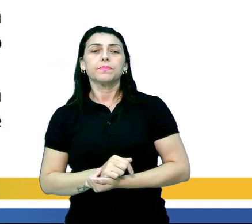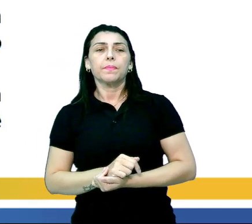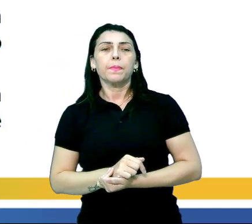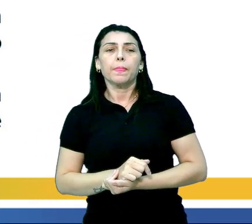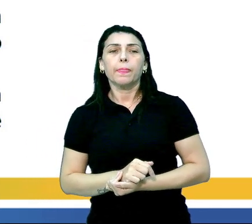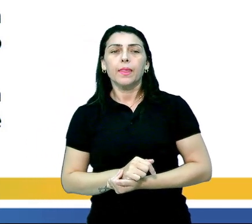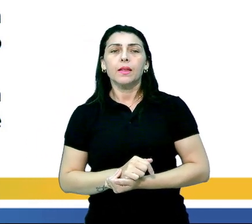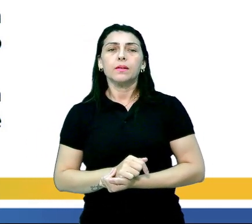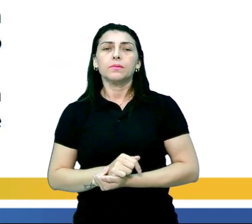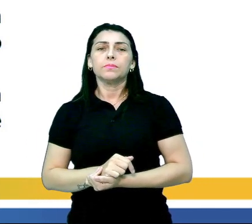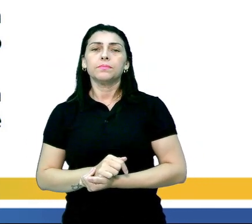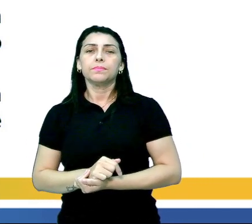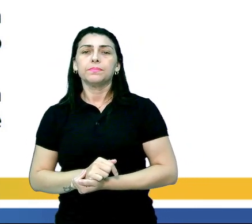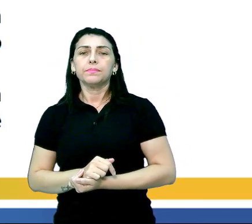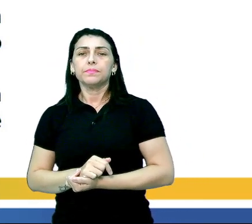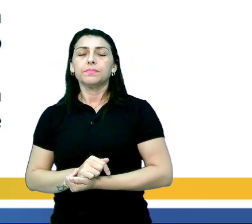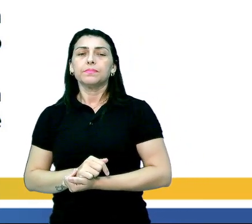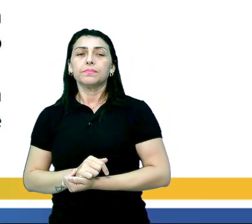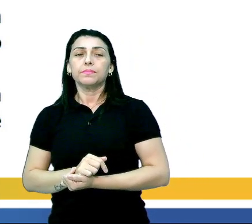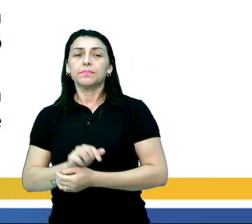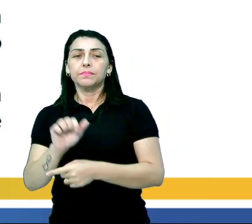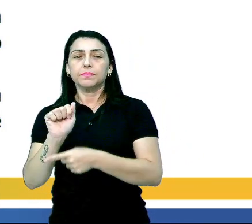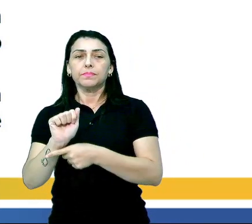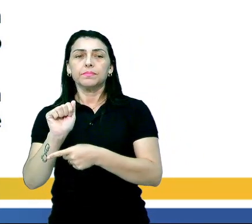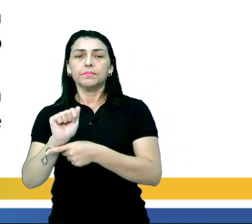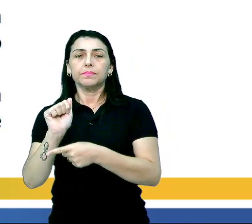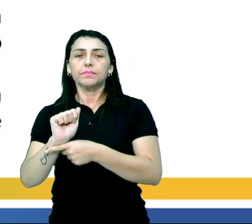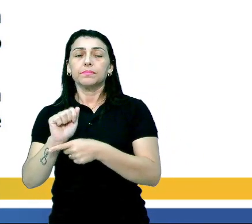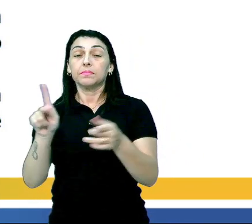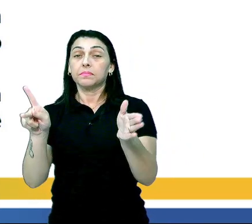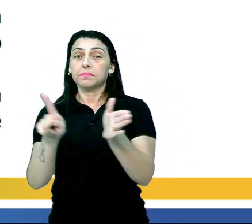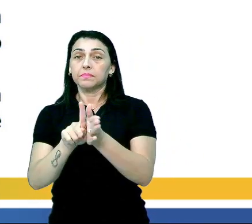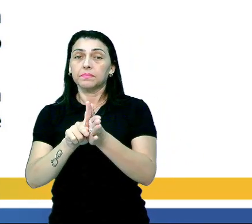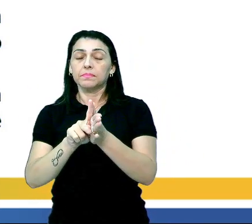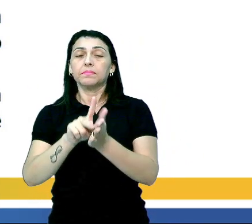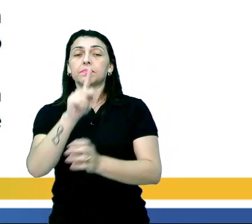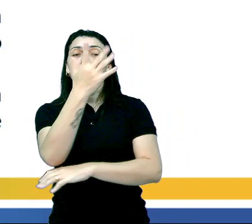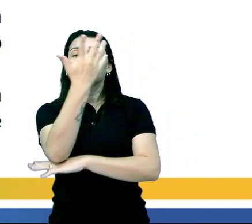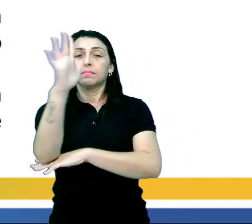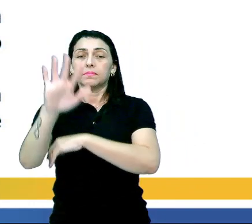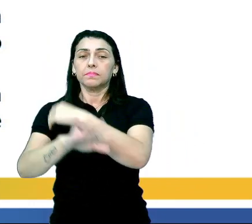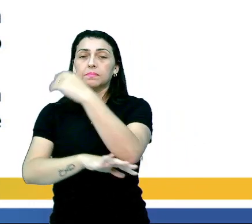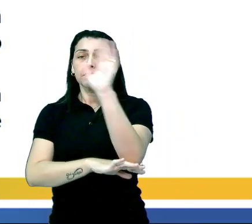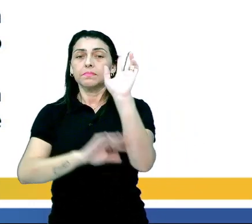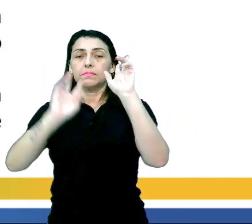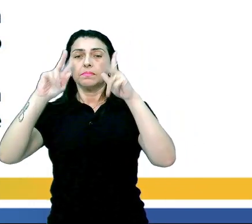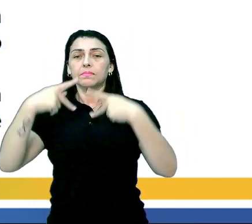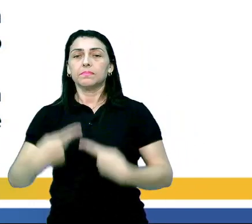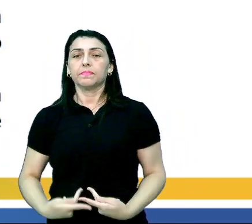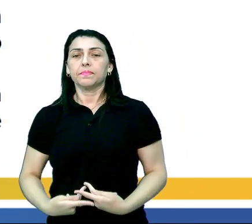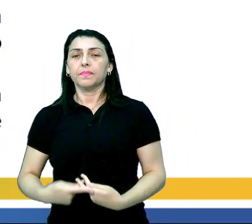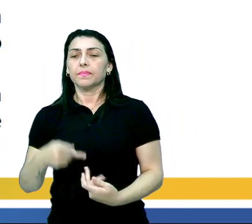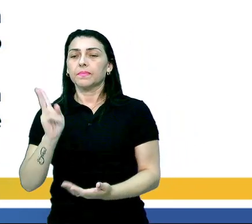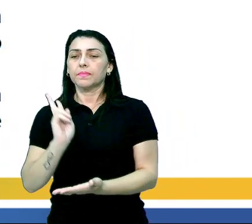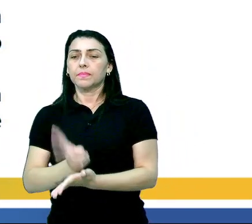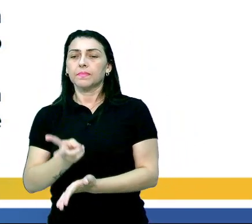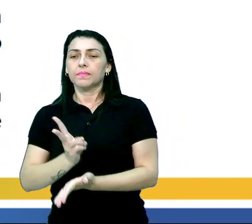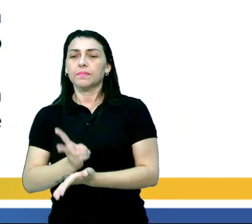Então, nós temos aí a letra A. As propriedades da natureza